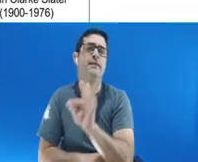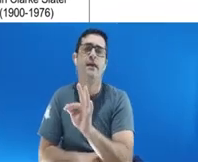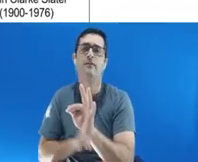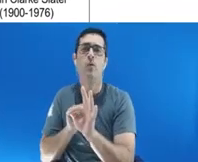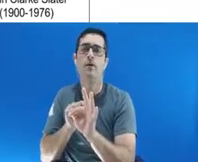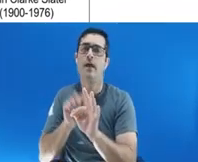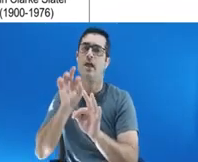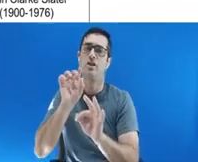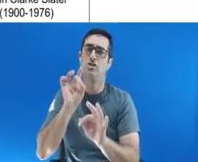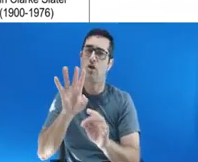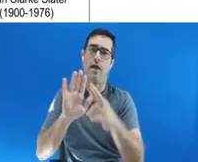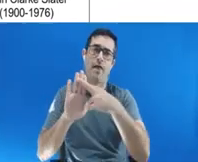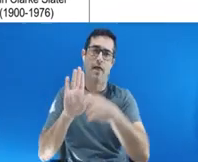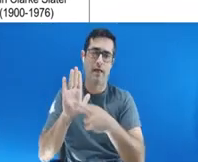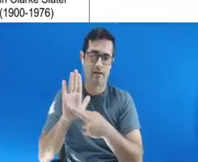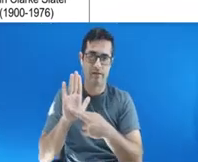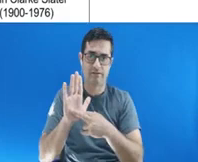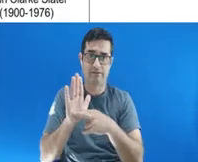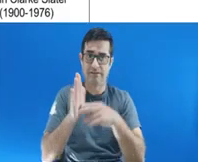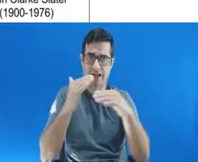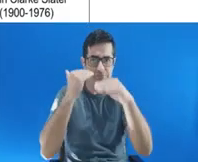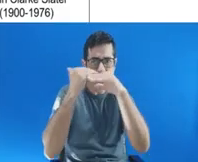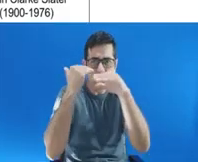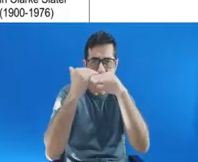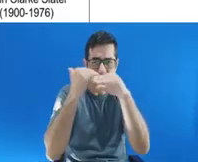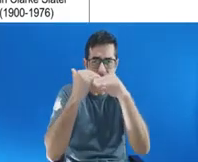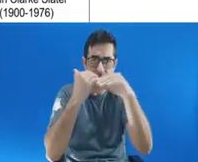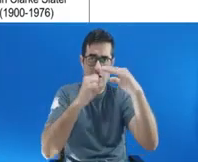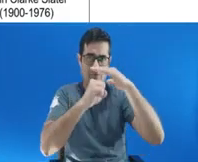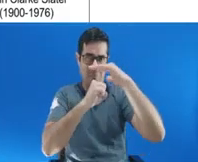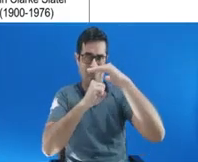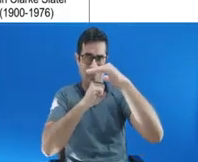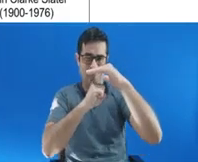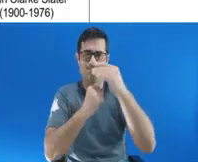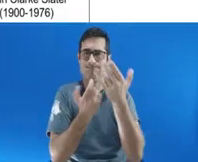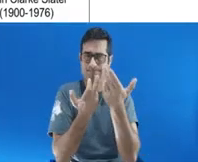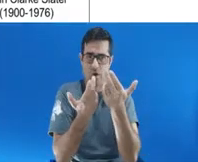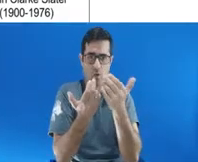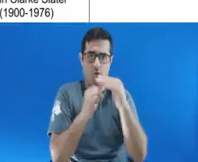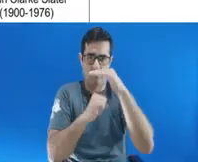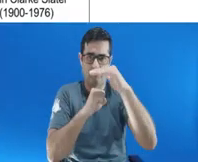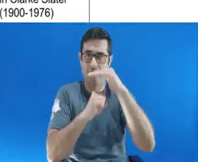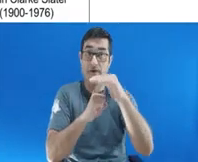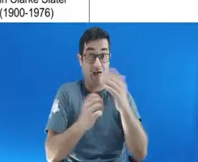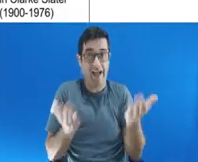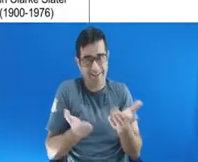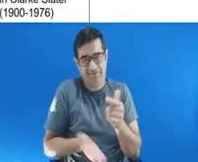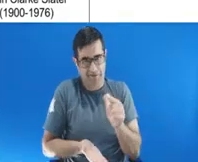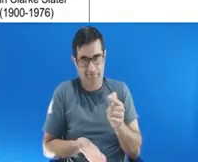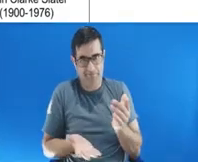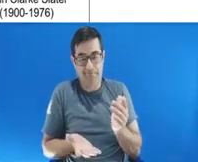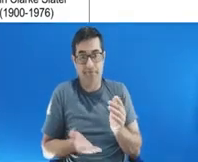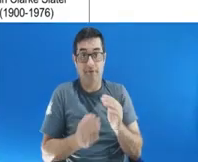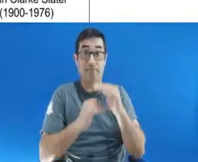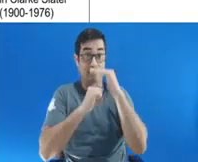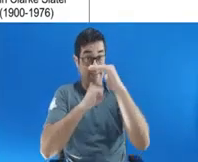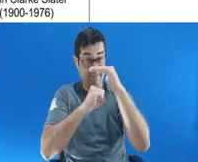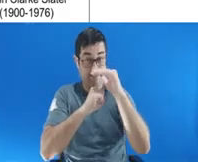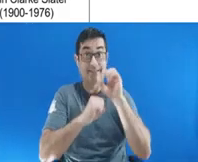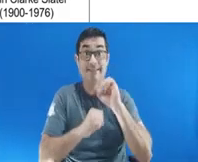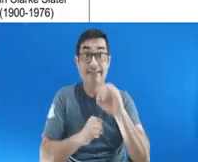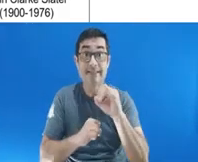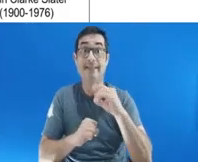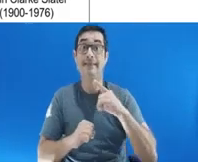está no mesmo nível, que a gente sabe que não tem, neste caso não tem nenhum, ele blinda 0,35. Qualquer